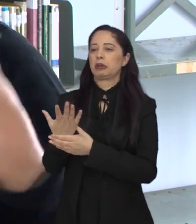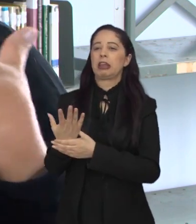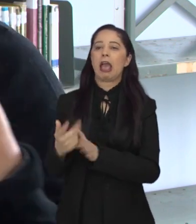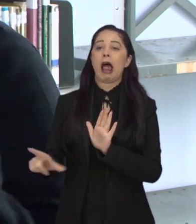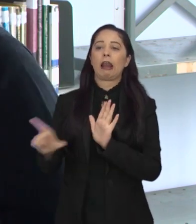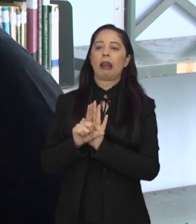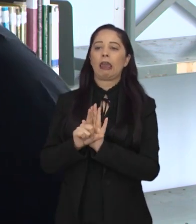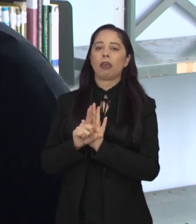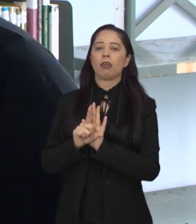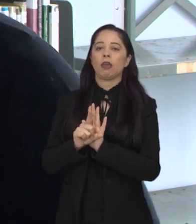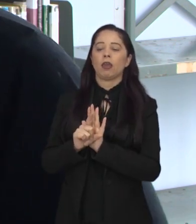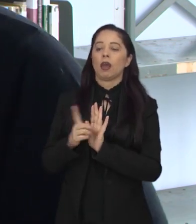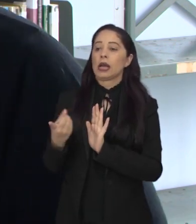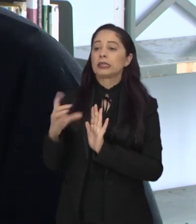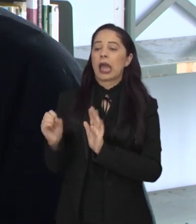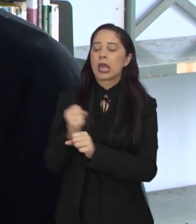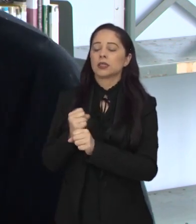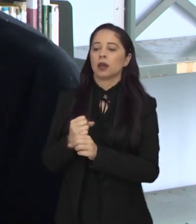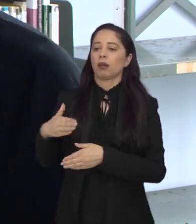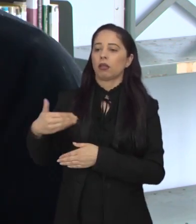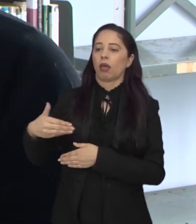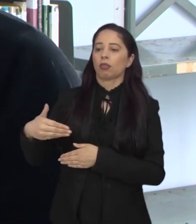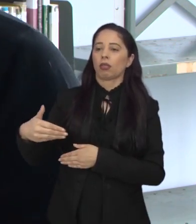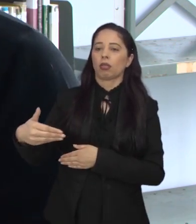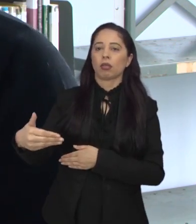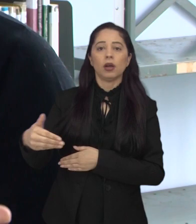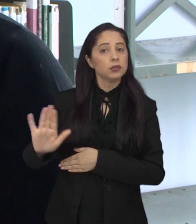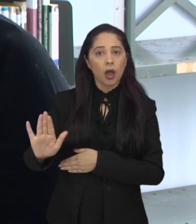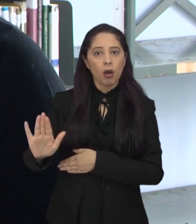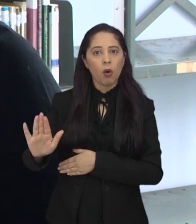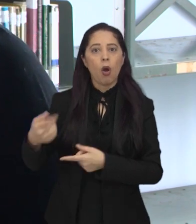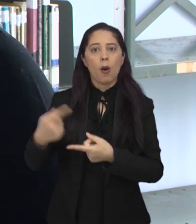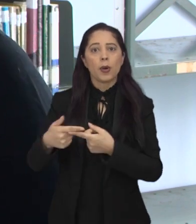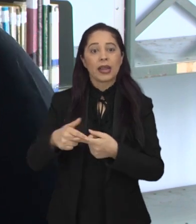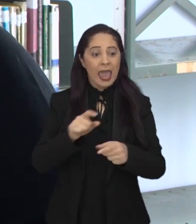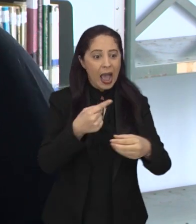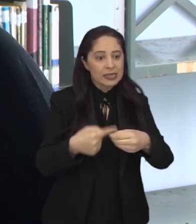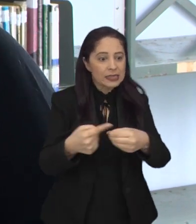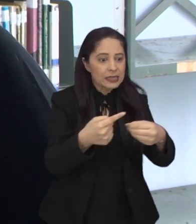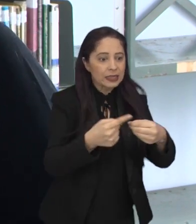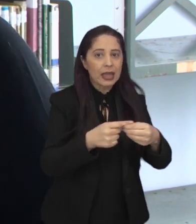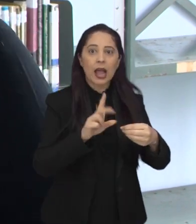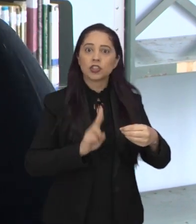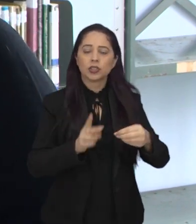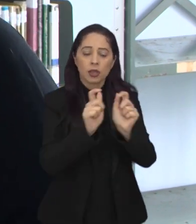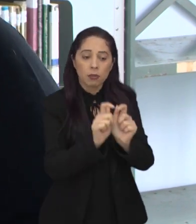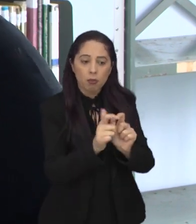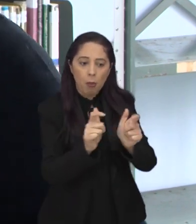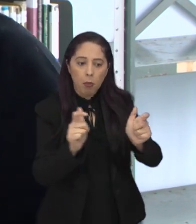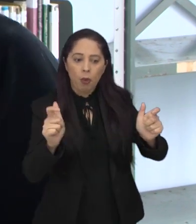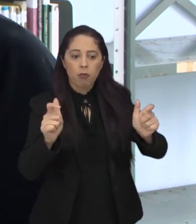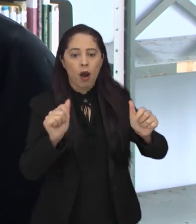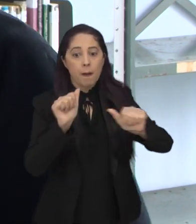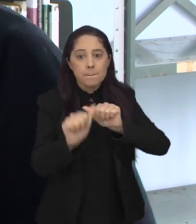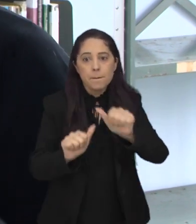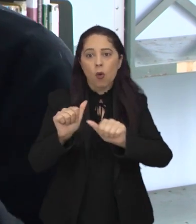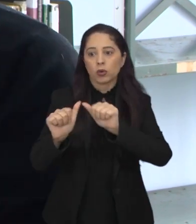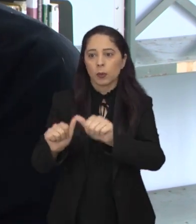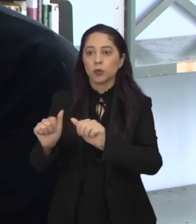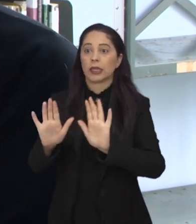por, 10 anos, como é o caso do plano diretor, muitas vezes. Então, se você tem uma comissão que está